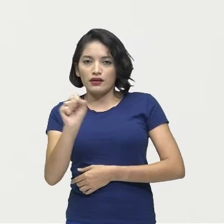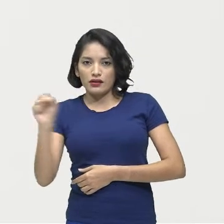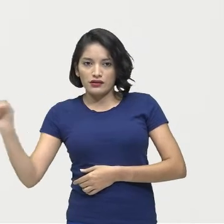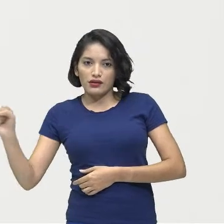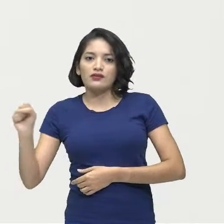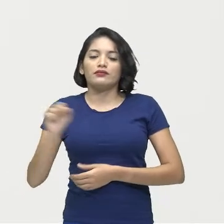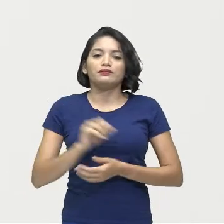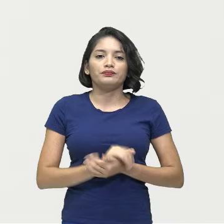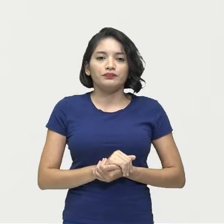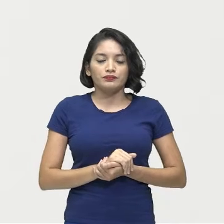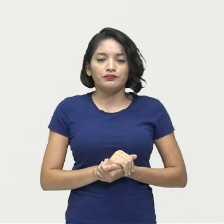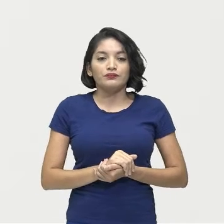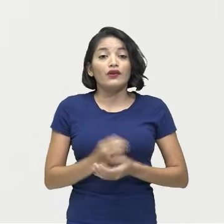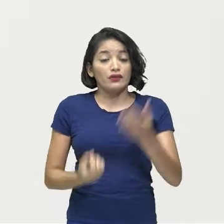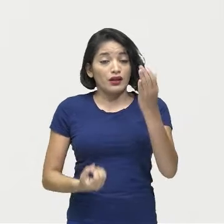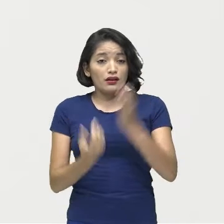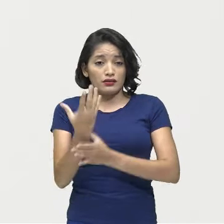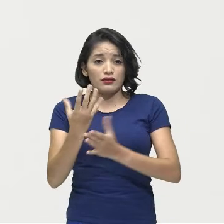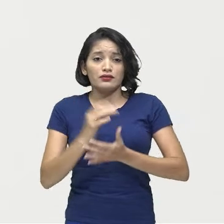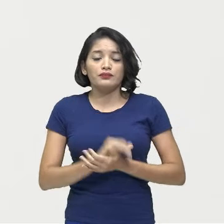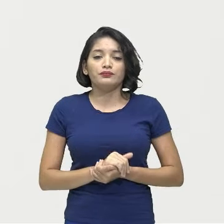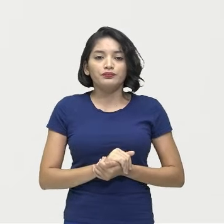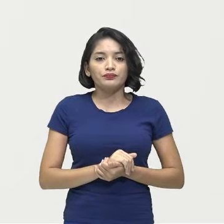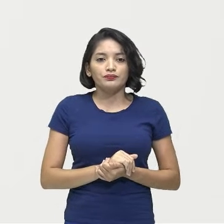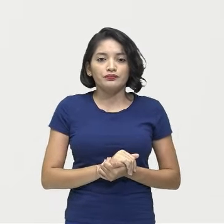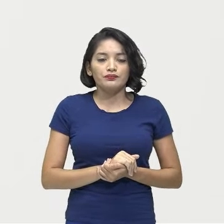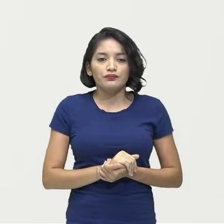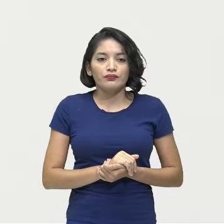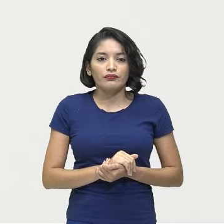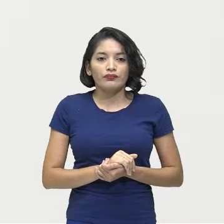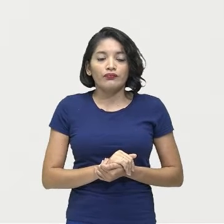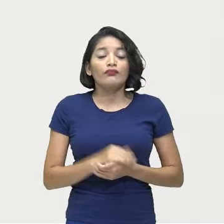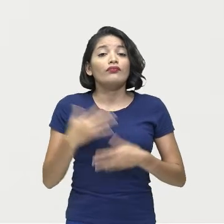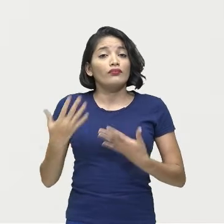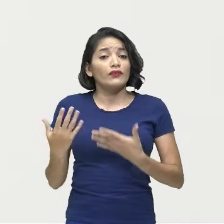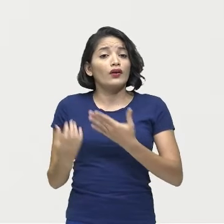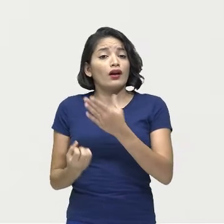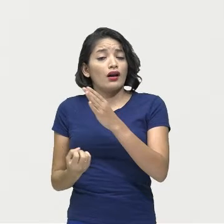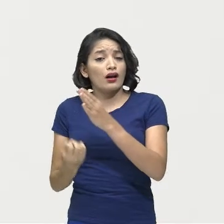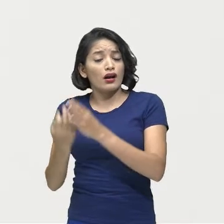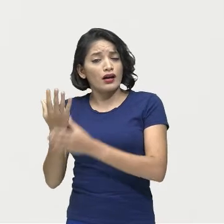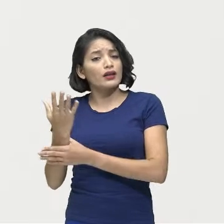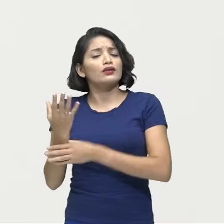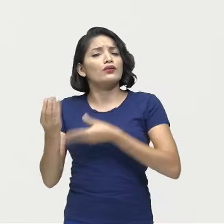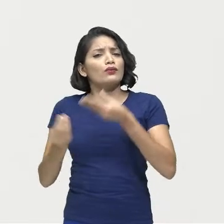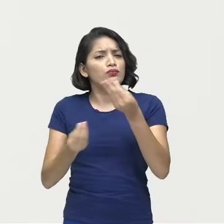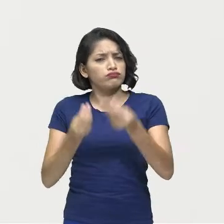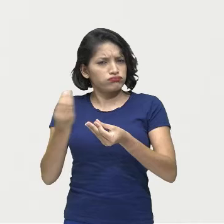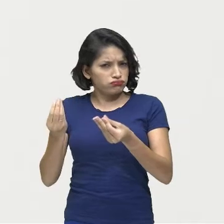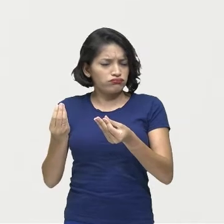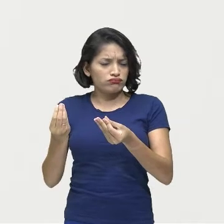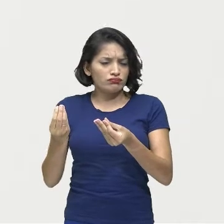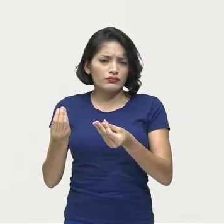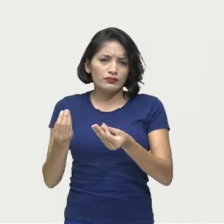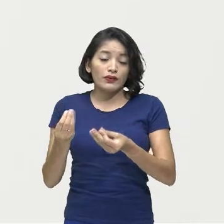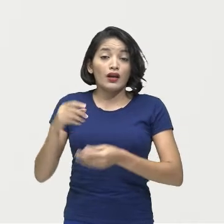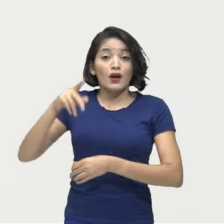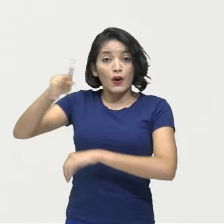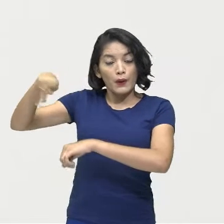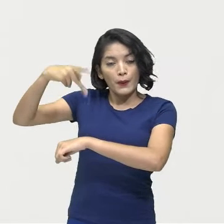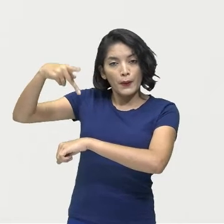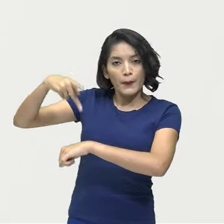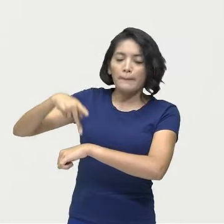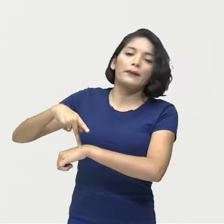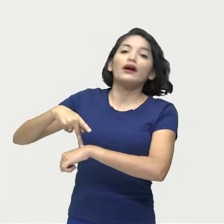criação, certo? Então, essa criação, ela vai fazer com que o país tome